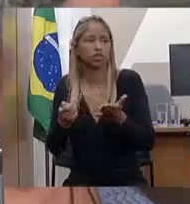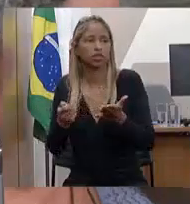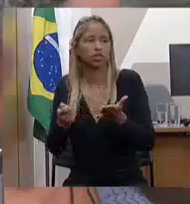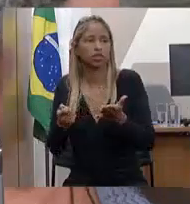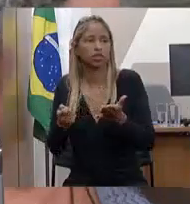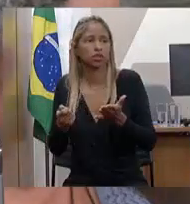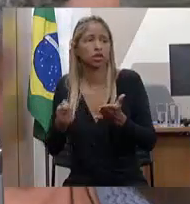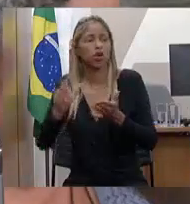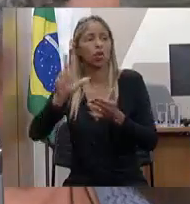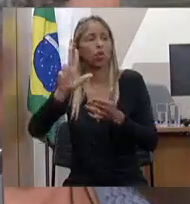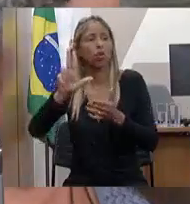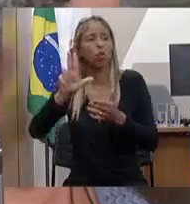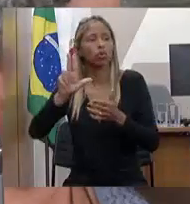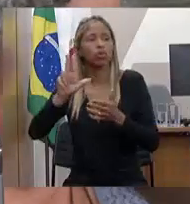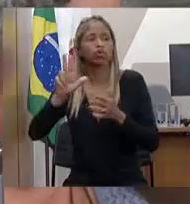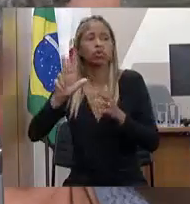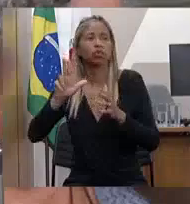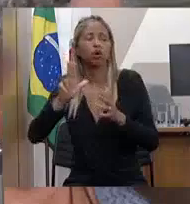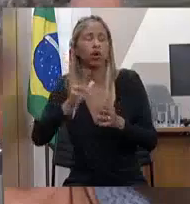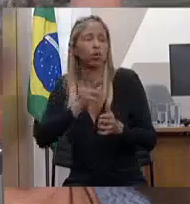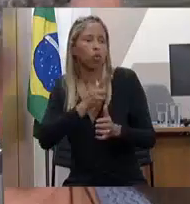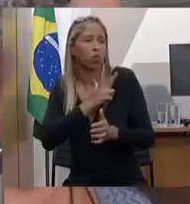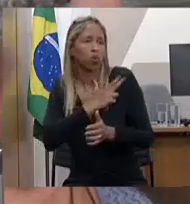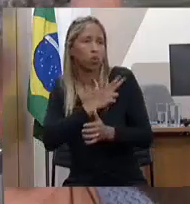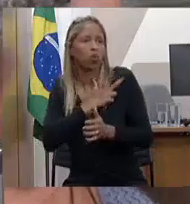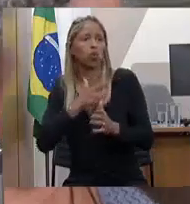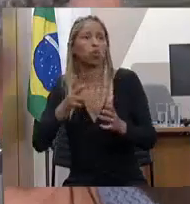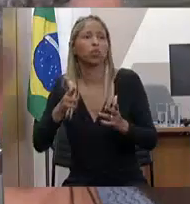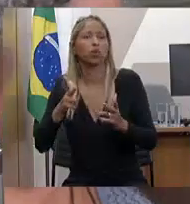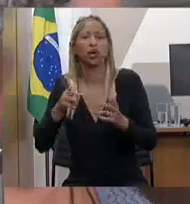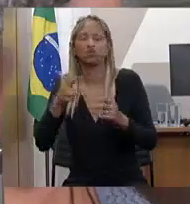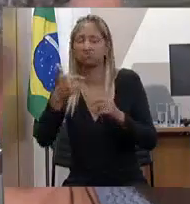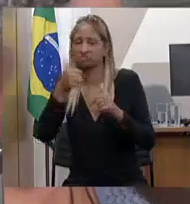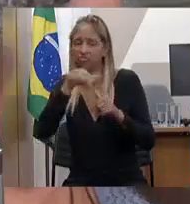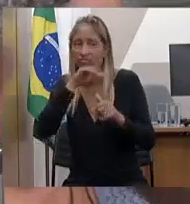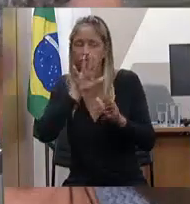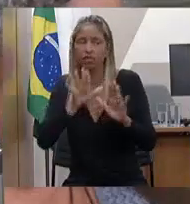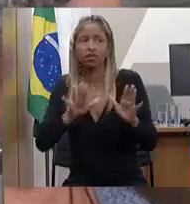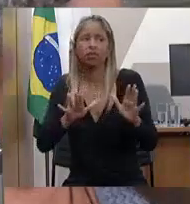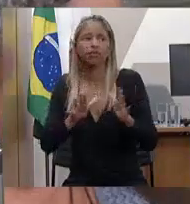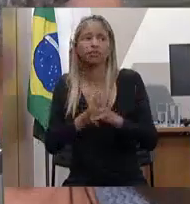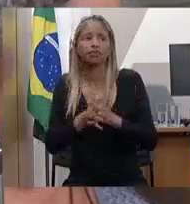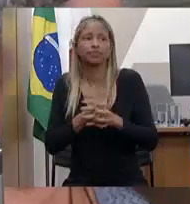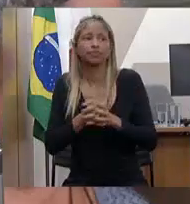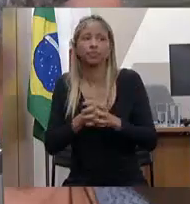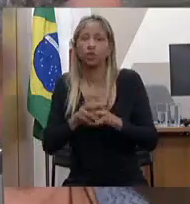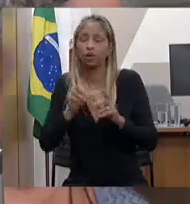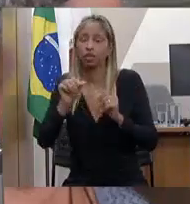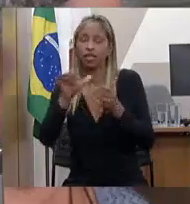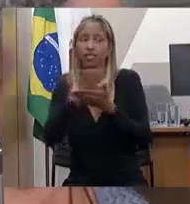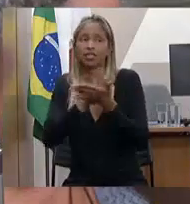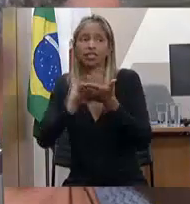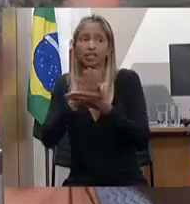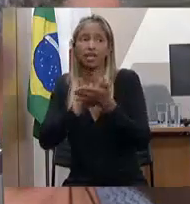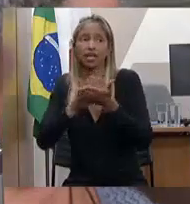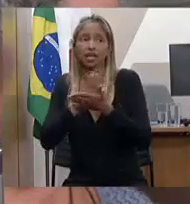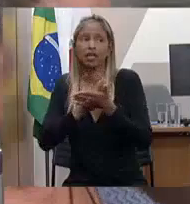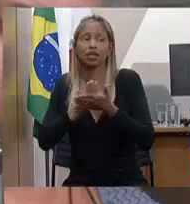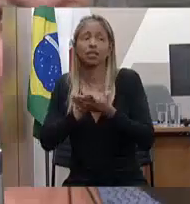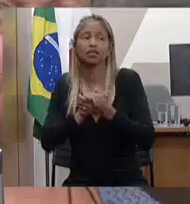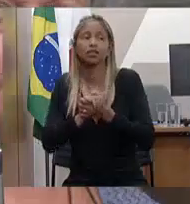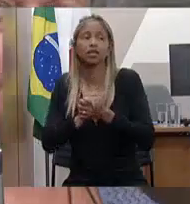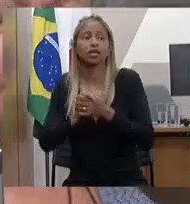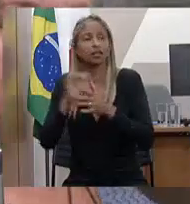nada já aquilo ali é um governo de coalizão se o movimento sindical social não se mobilizar em se organizar não se sai em nada então isso é uma questão